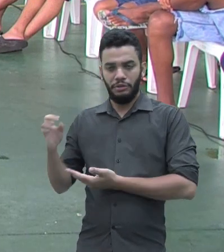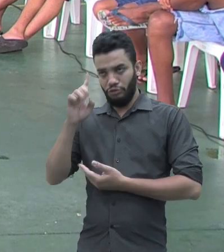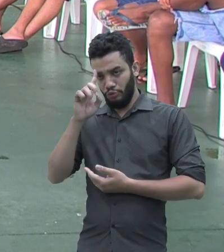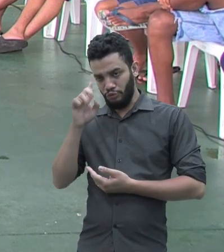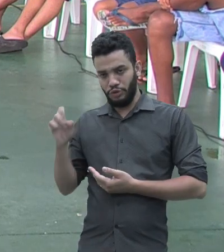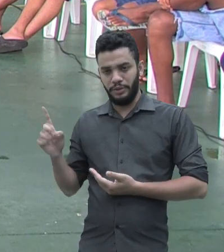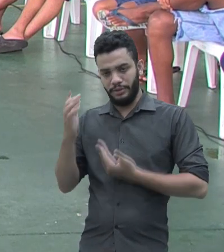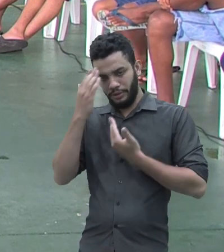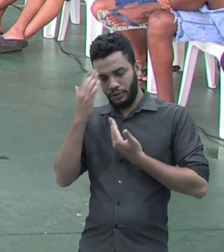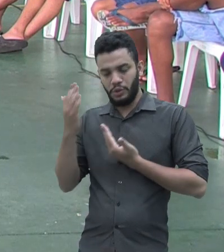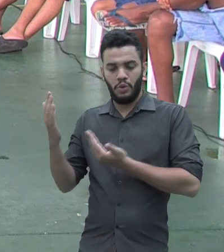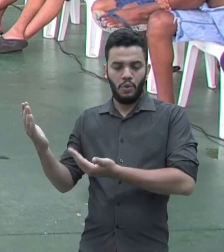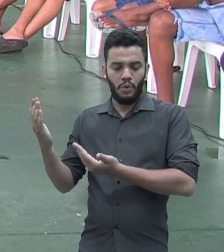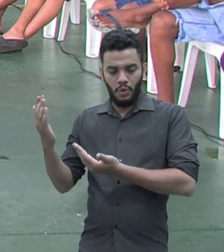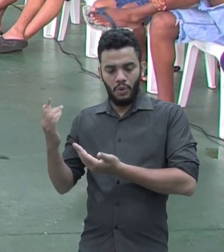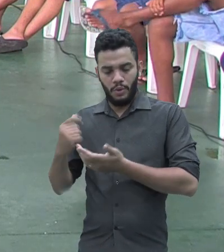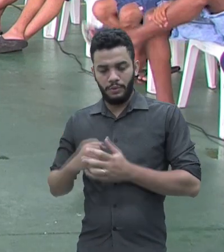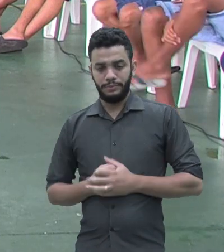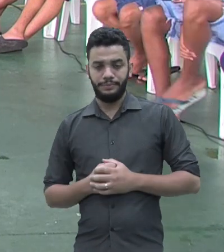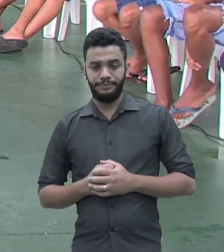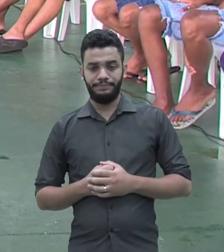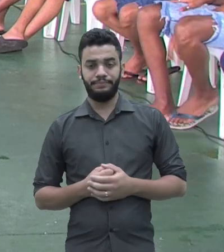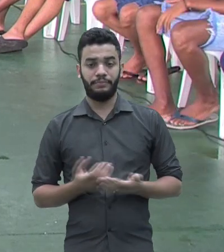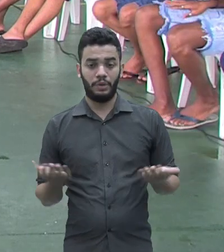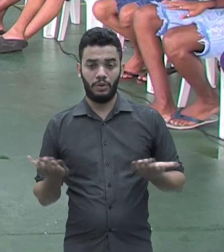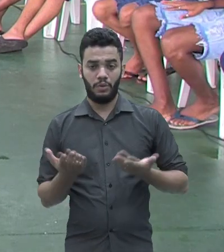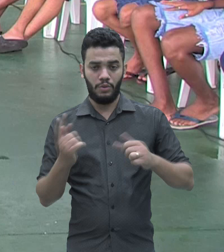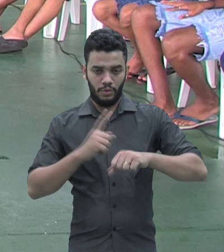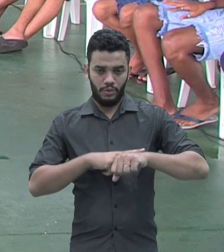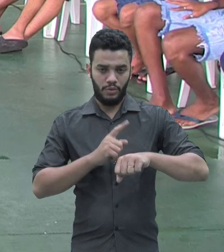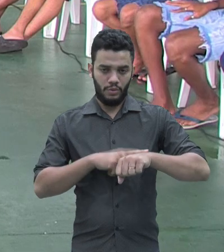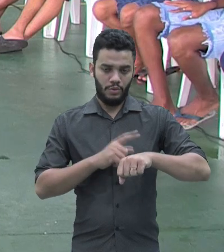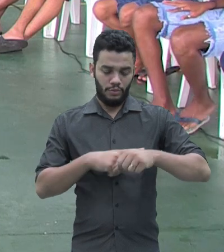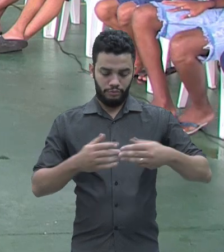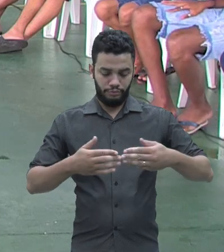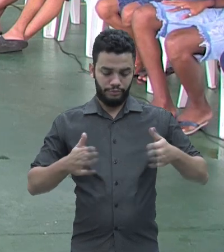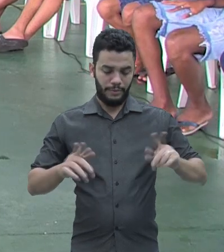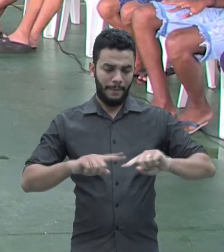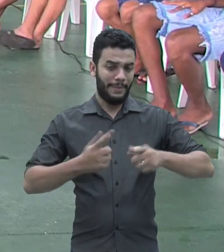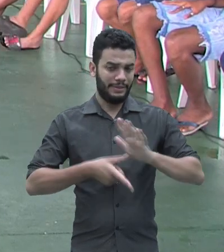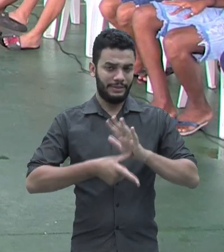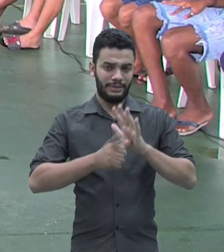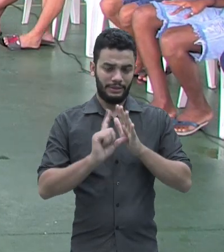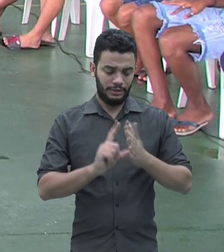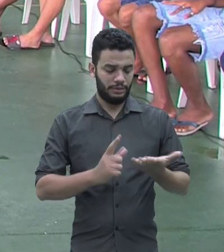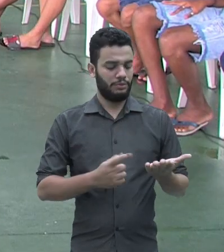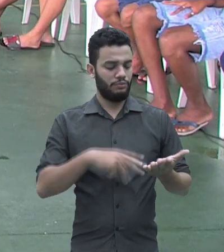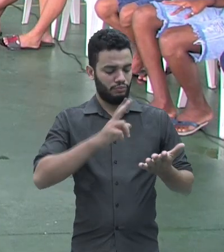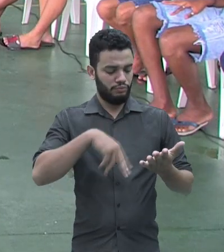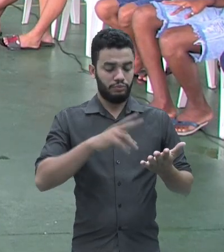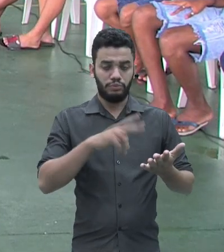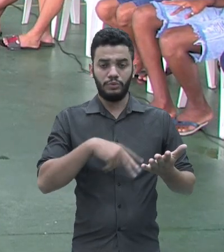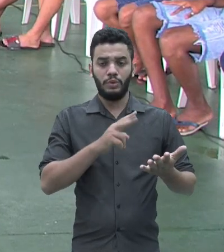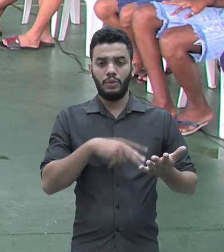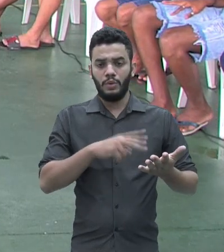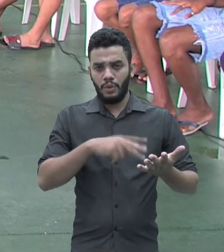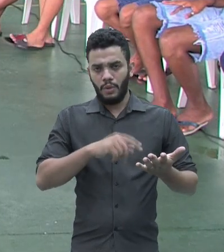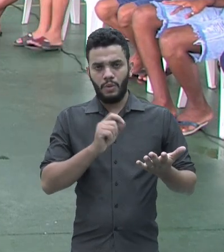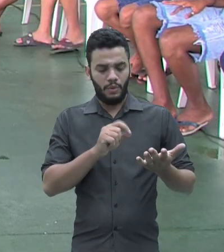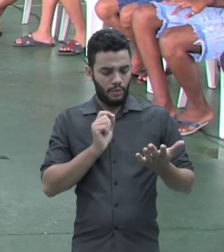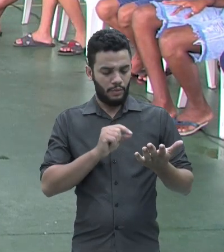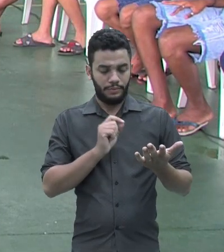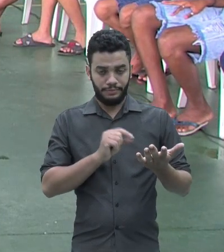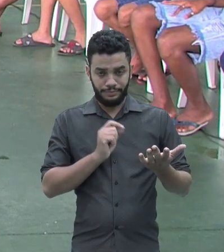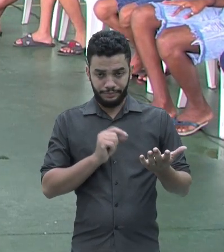Para essa abertura, eu vou estar lendo um breve histórico do Thanksgiving, que,